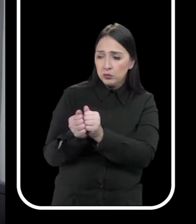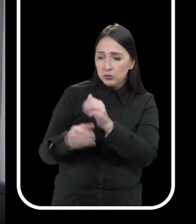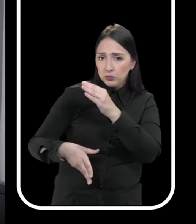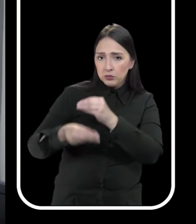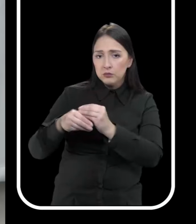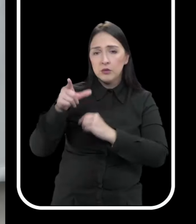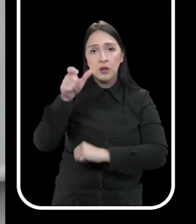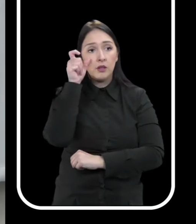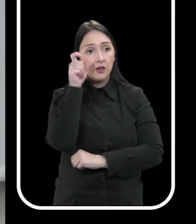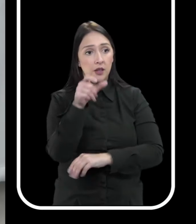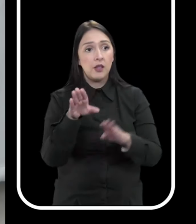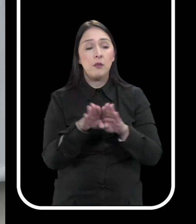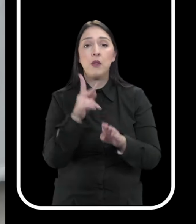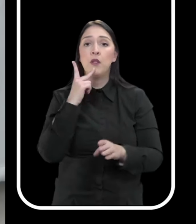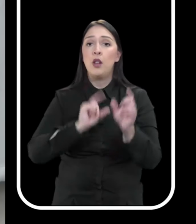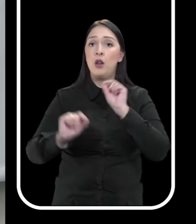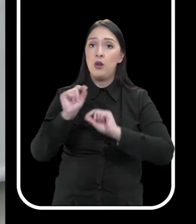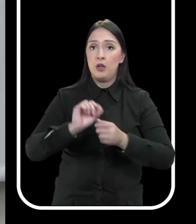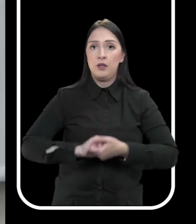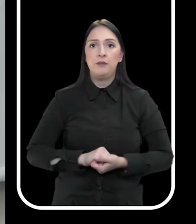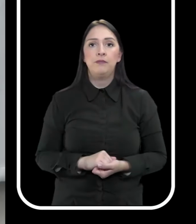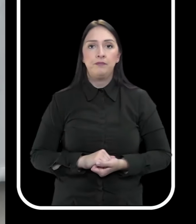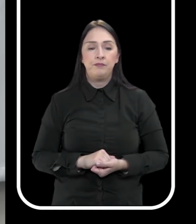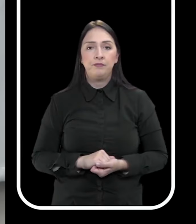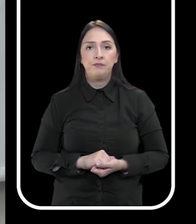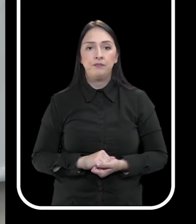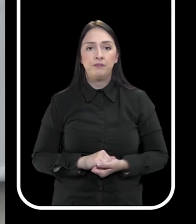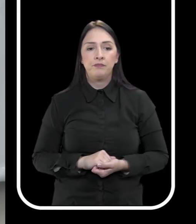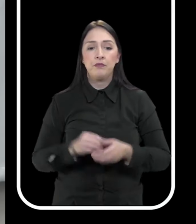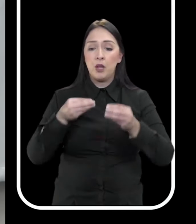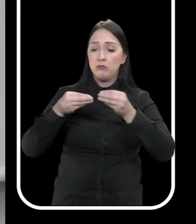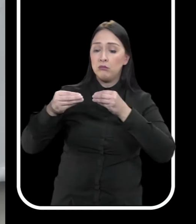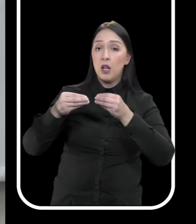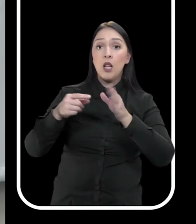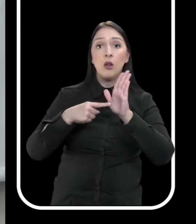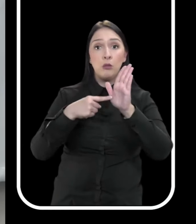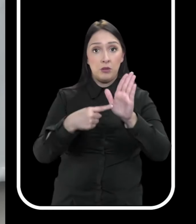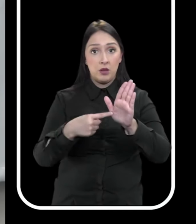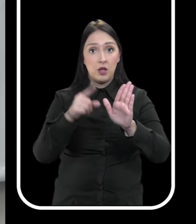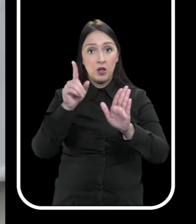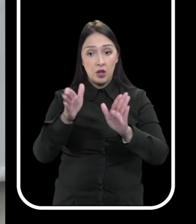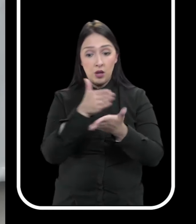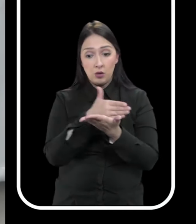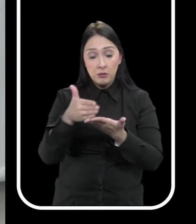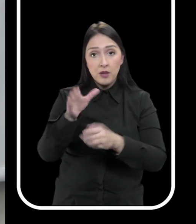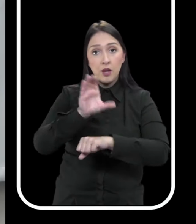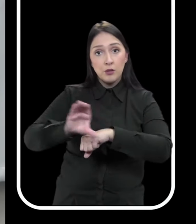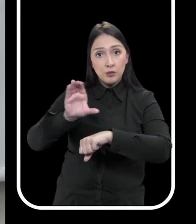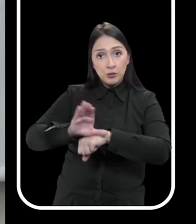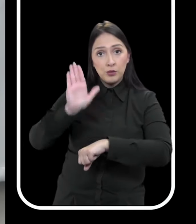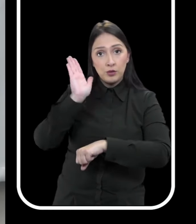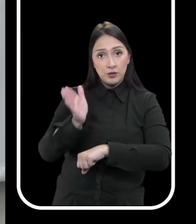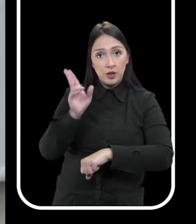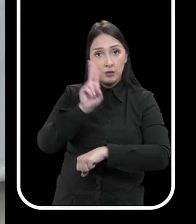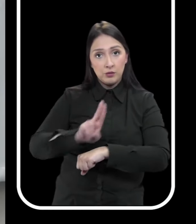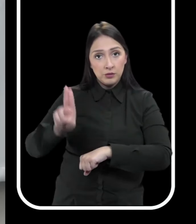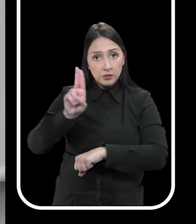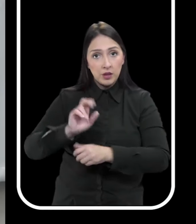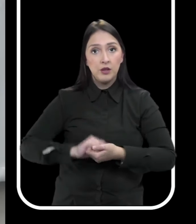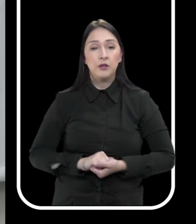apresentar para incluir? É interessante citar também, professor, como dito, então o Flexim ele é utilizado já no começo do